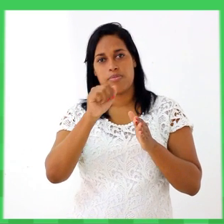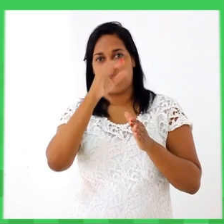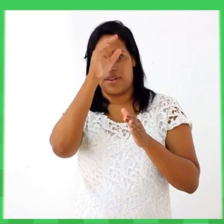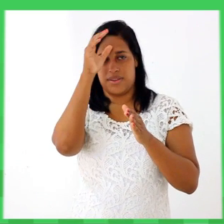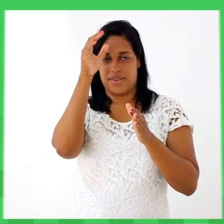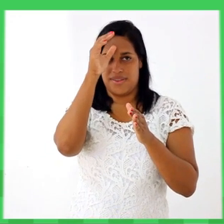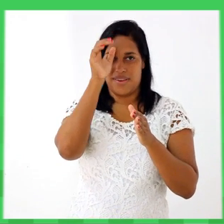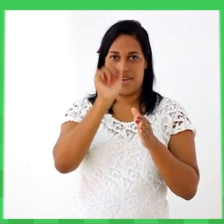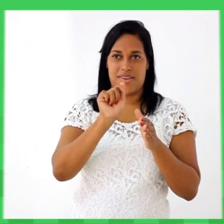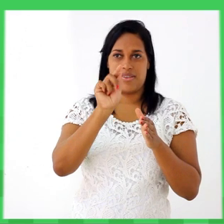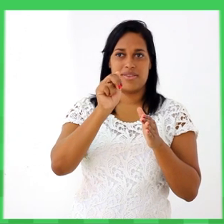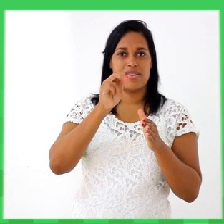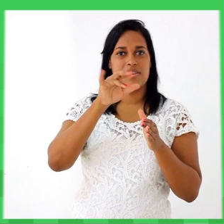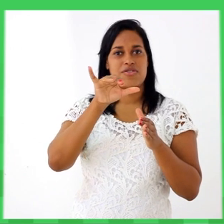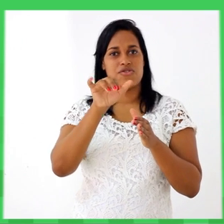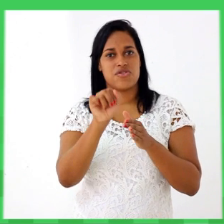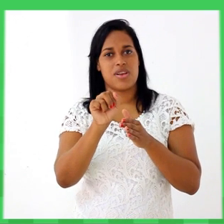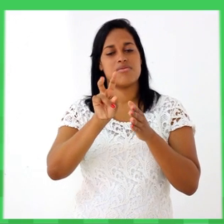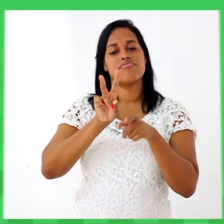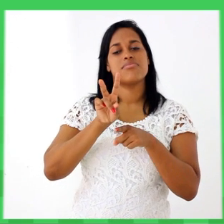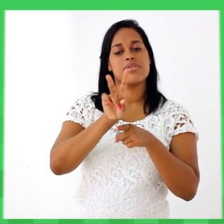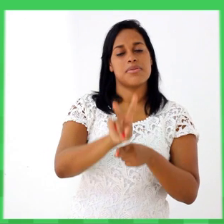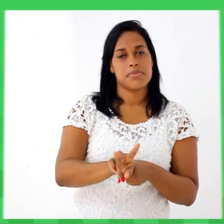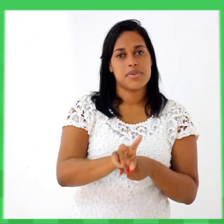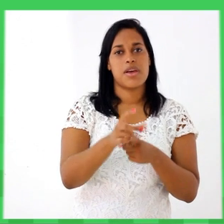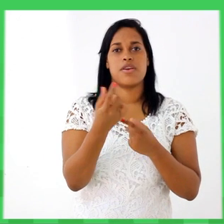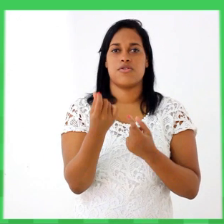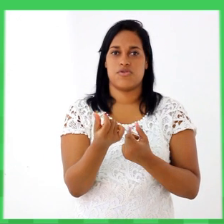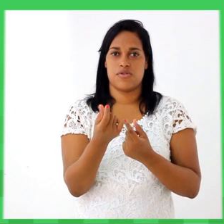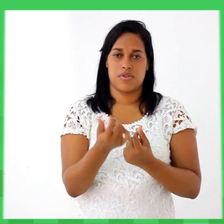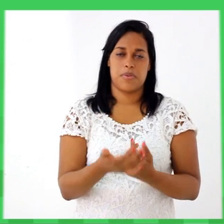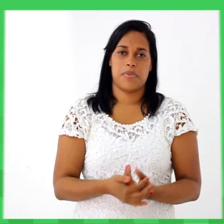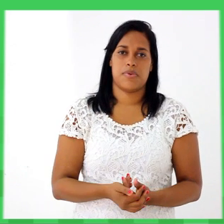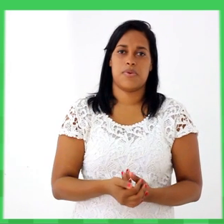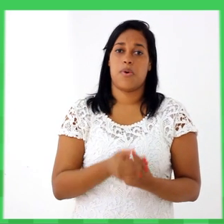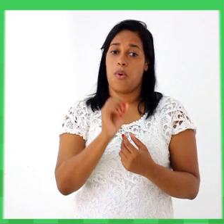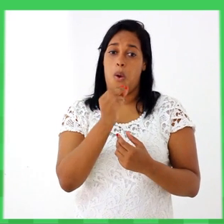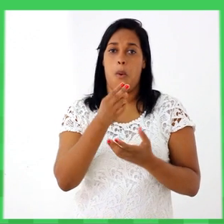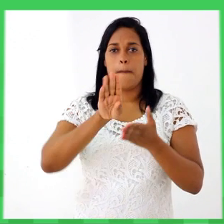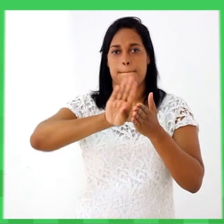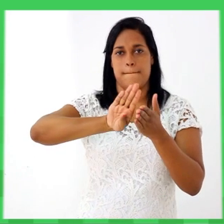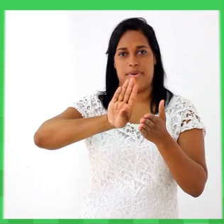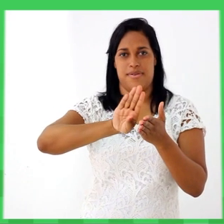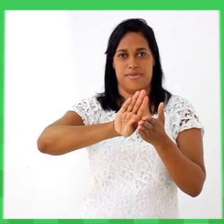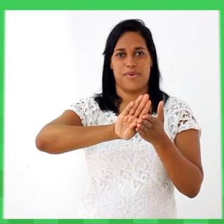agência, empréstimo. Opa, você pode observar, isso é um sistema de um banco financeiro.